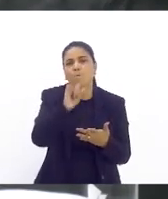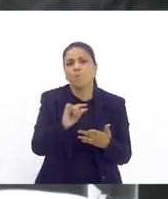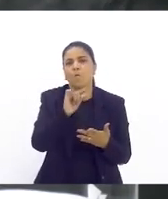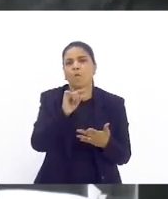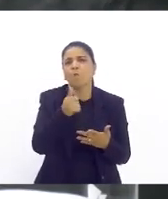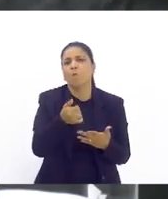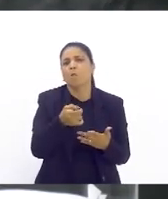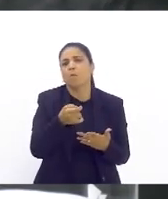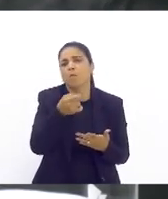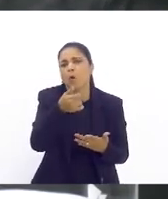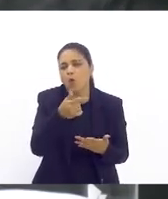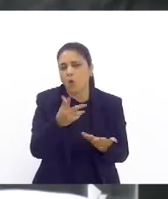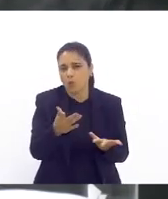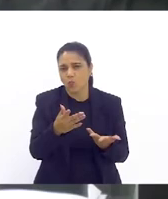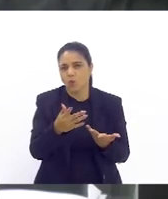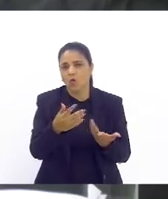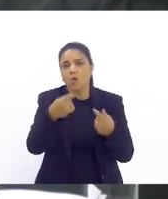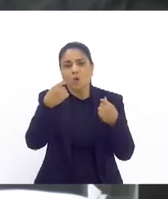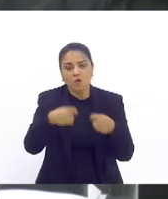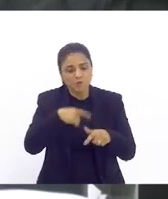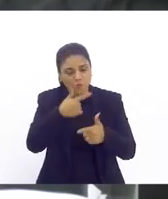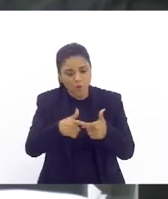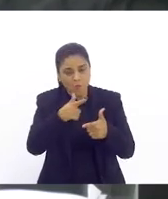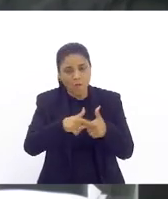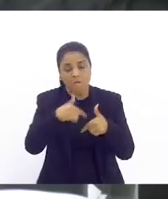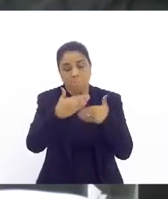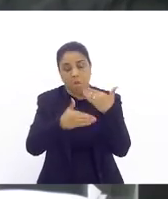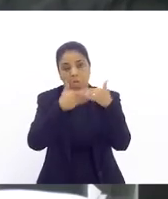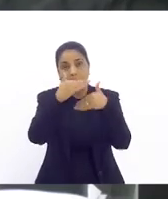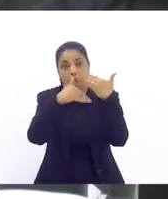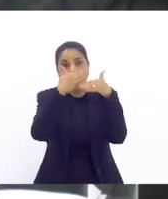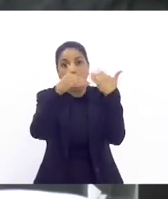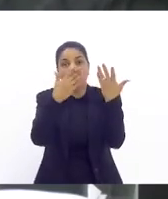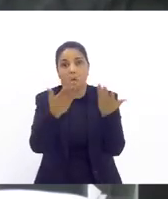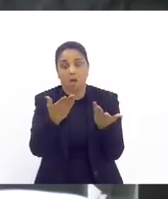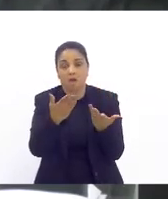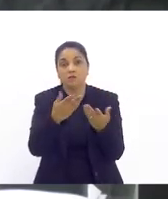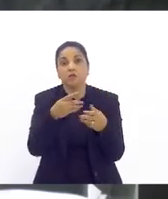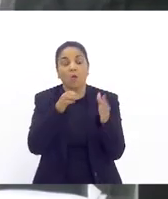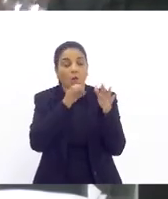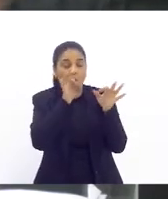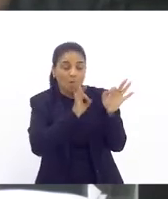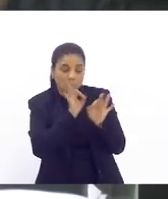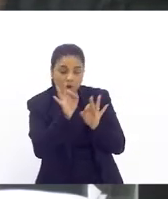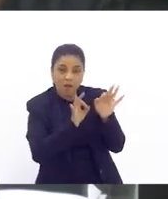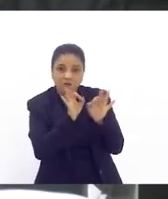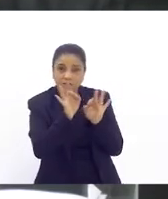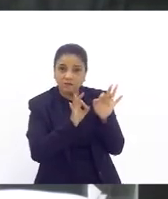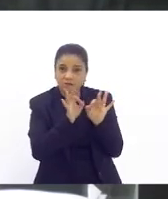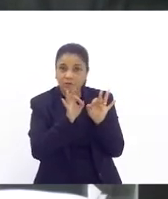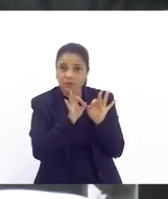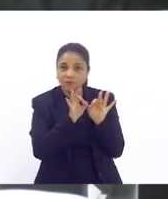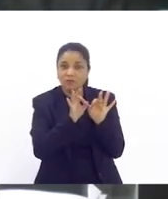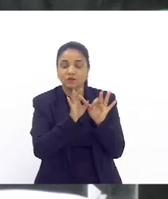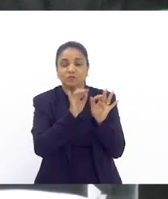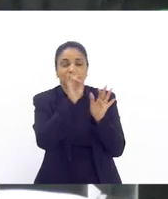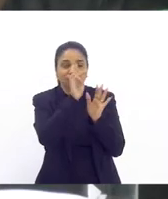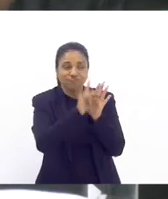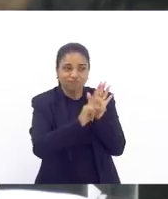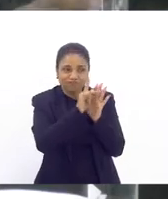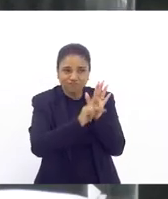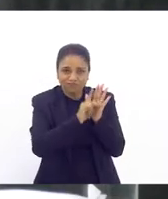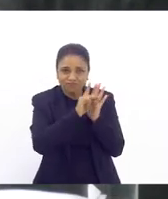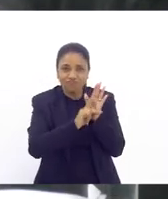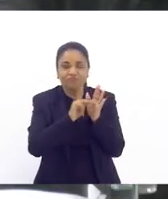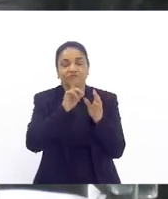os problemas se hávolumam são os mesmos então o planejamento que foi feito plano Estadual